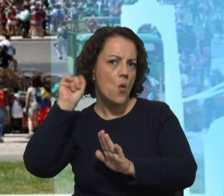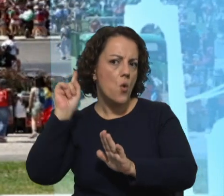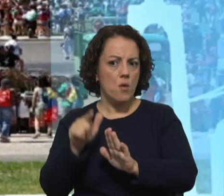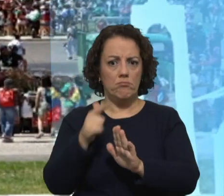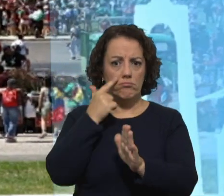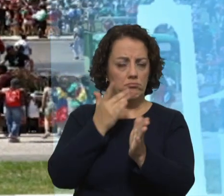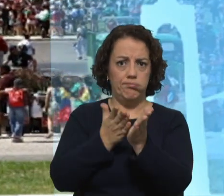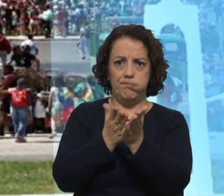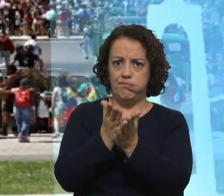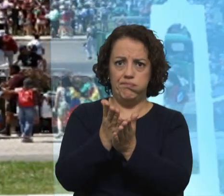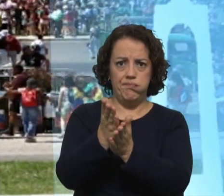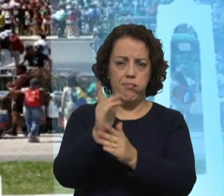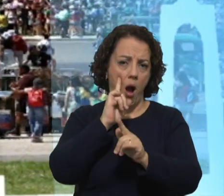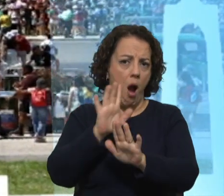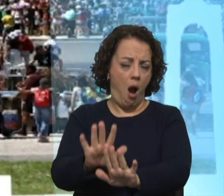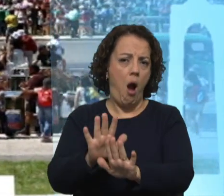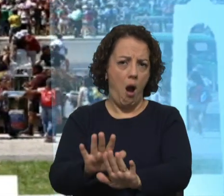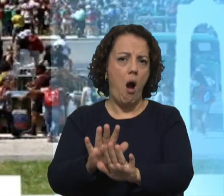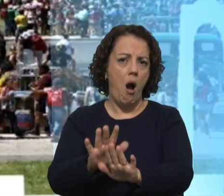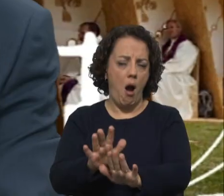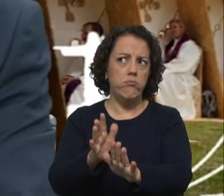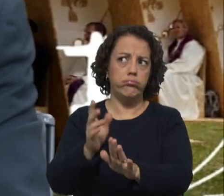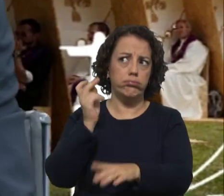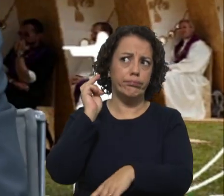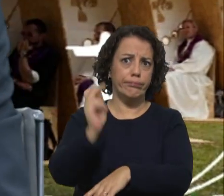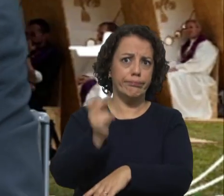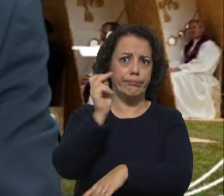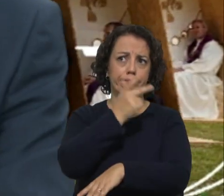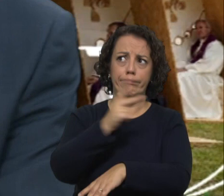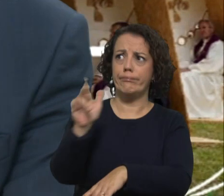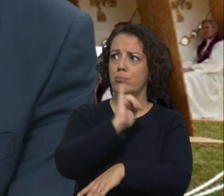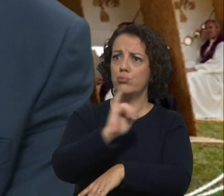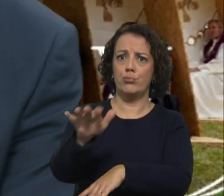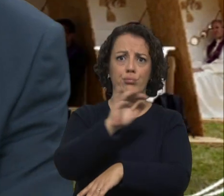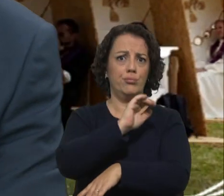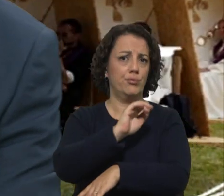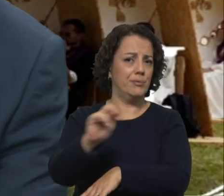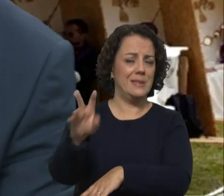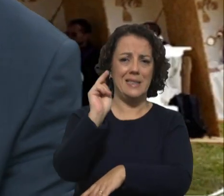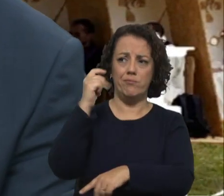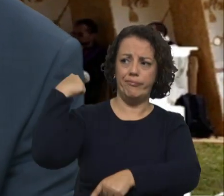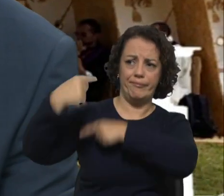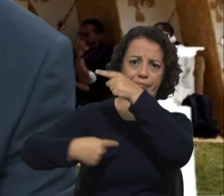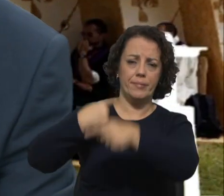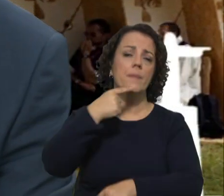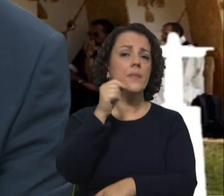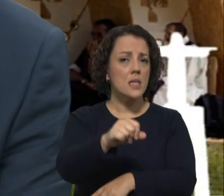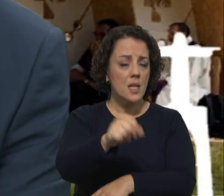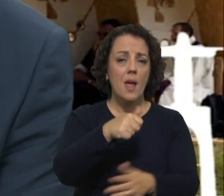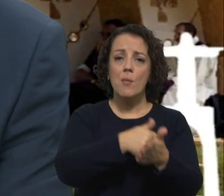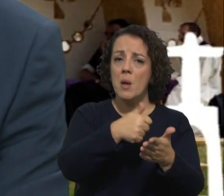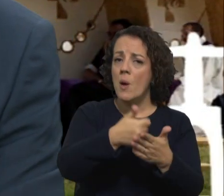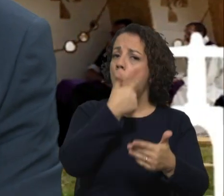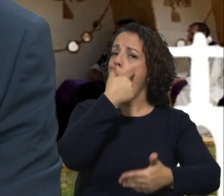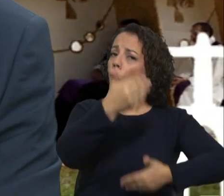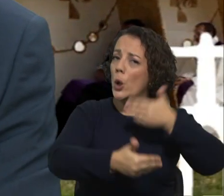algo que perdura ao longo dos séculos. Sim, a Bíblia tem esta capacidade de continuar a gerar cultura e a